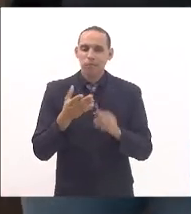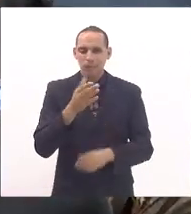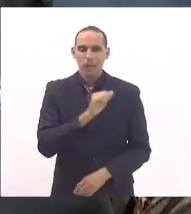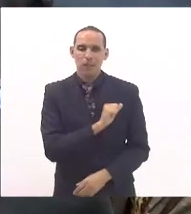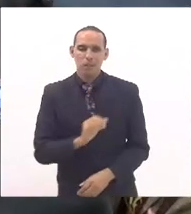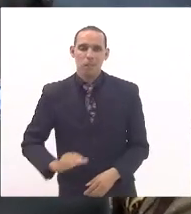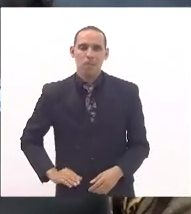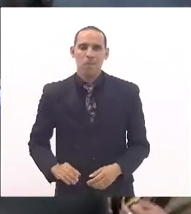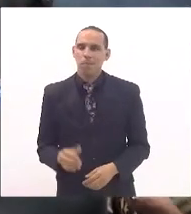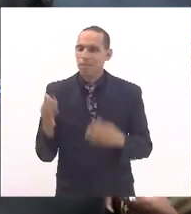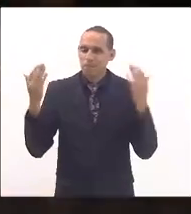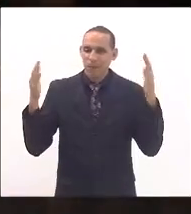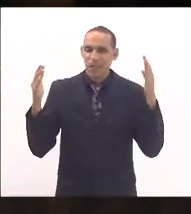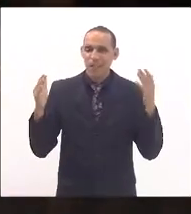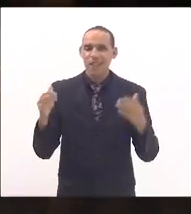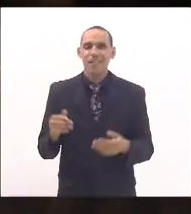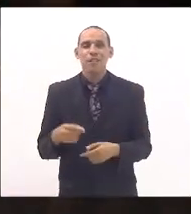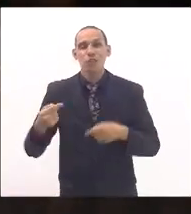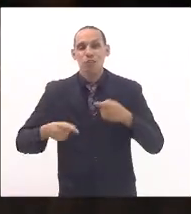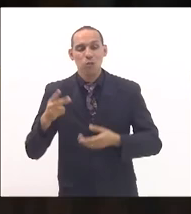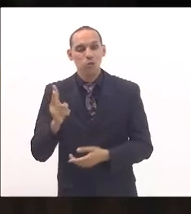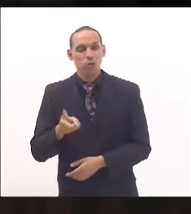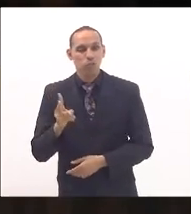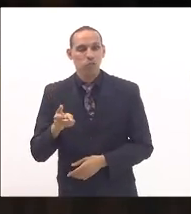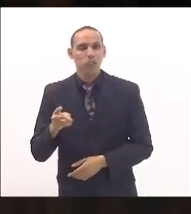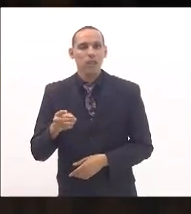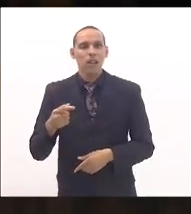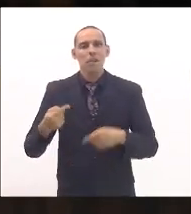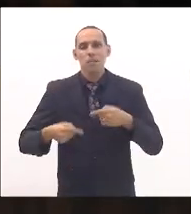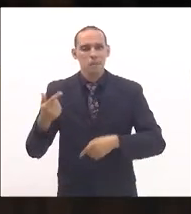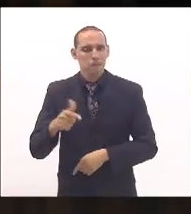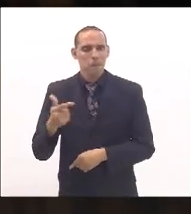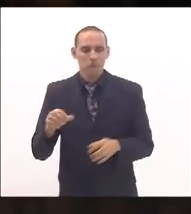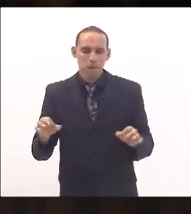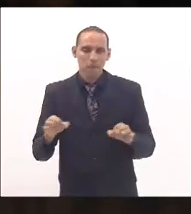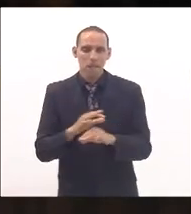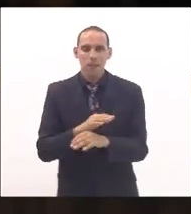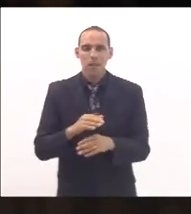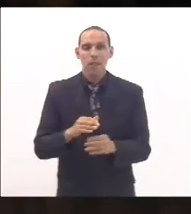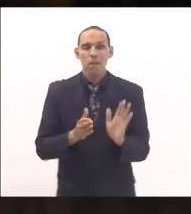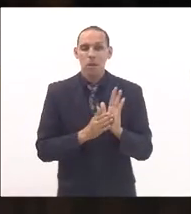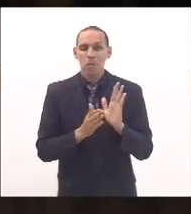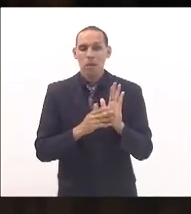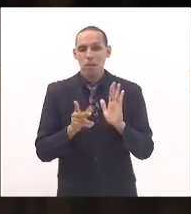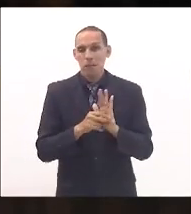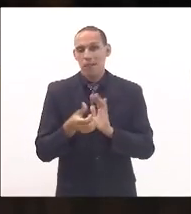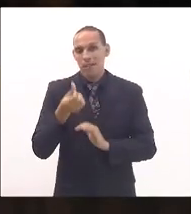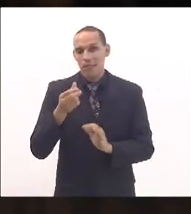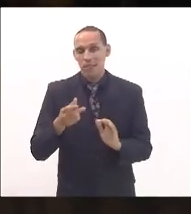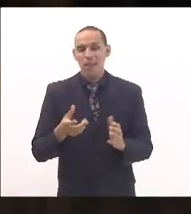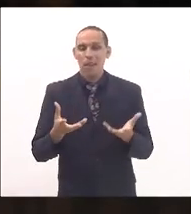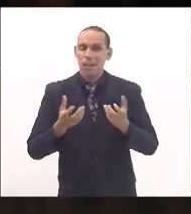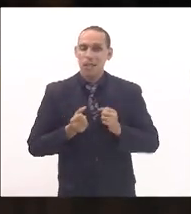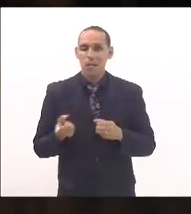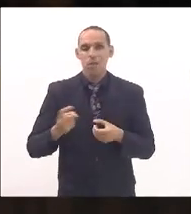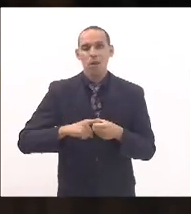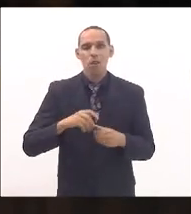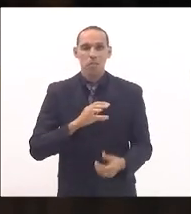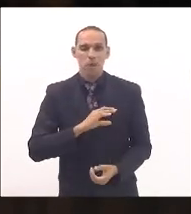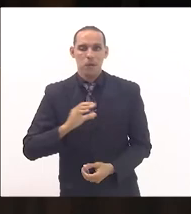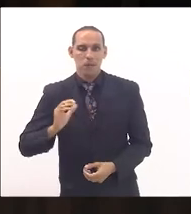Siciliano. Parabéns. Continua em discussão. Não havendo o que discutir, encerra a discussão. O presidente proposta recebeu 6 emendas e retorna às